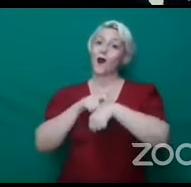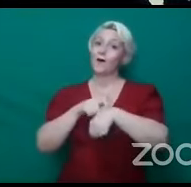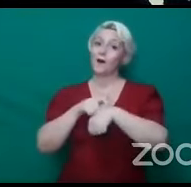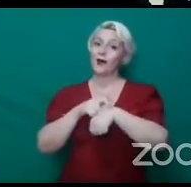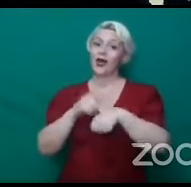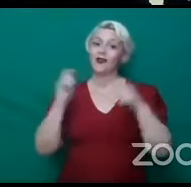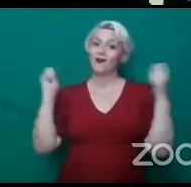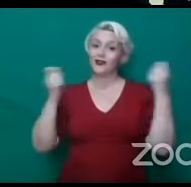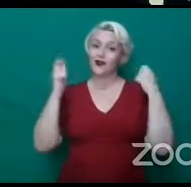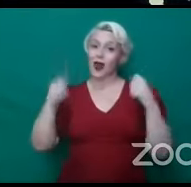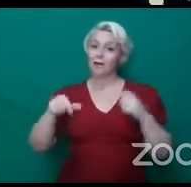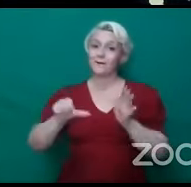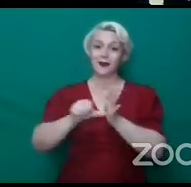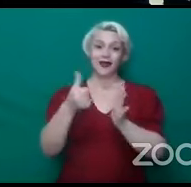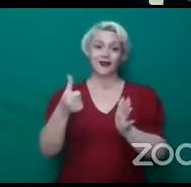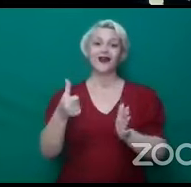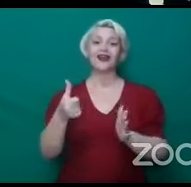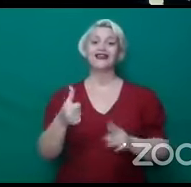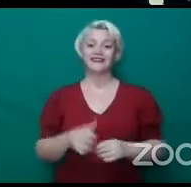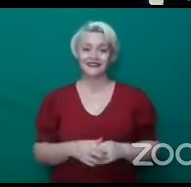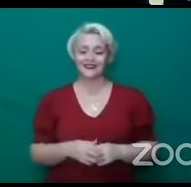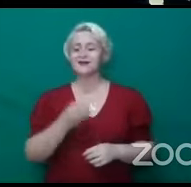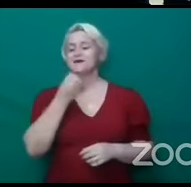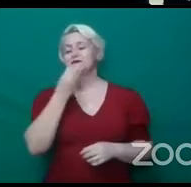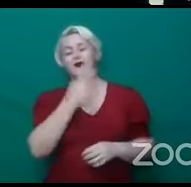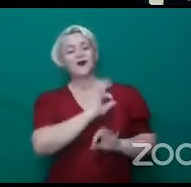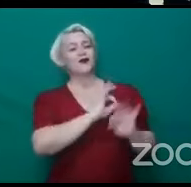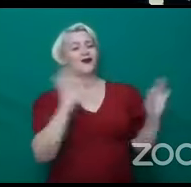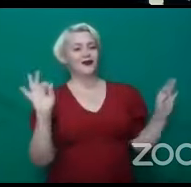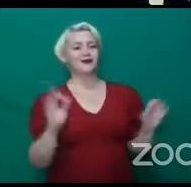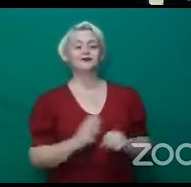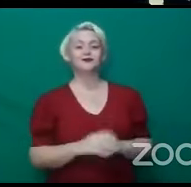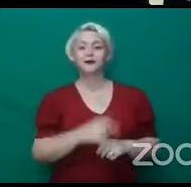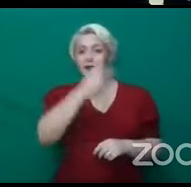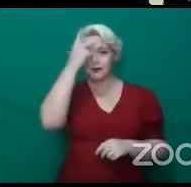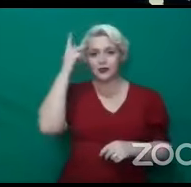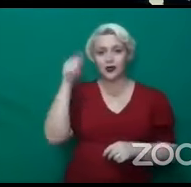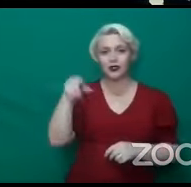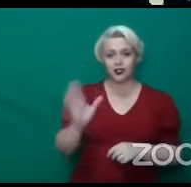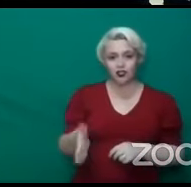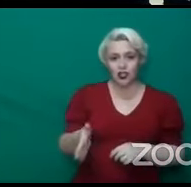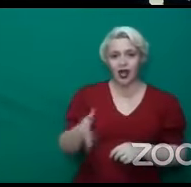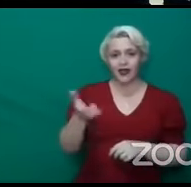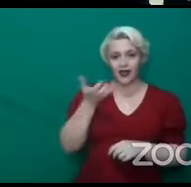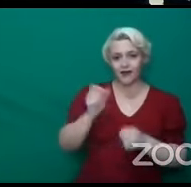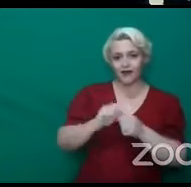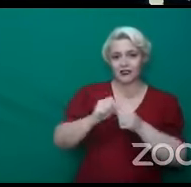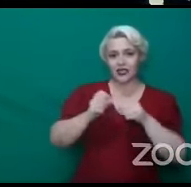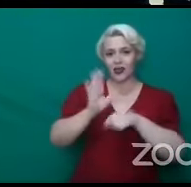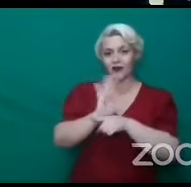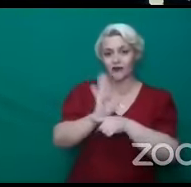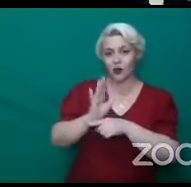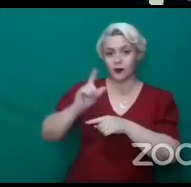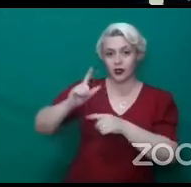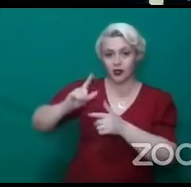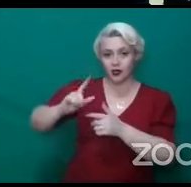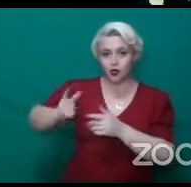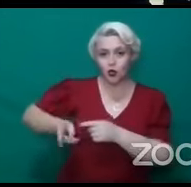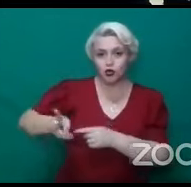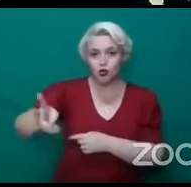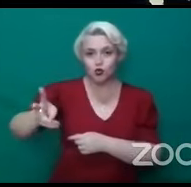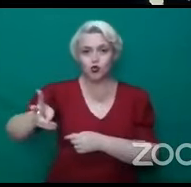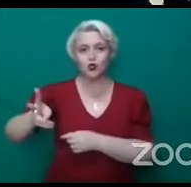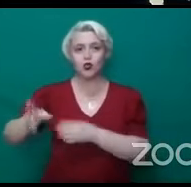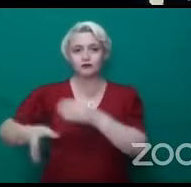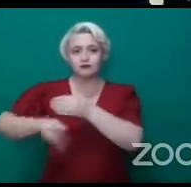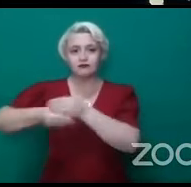Ah, É a que primeira bom, vez. então. E o pessoal já está pensando em fazer uma continuação? Como é que está isso? Porque elas. Então, eu.